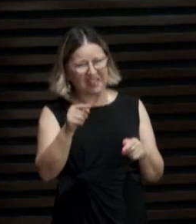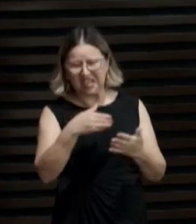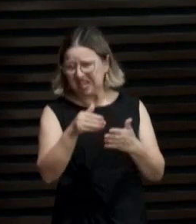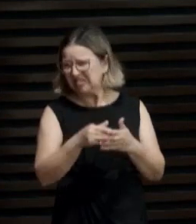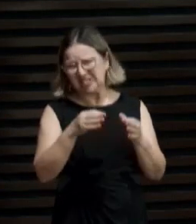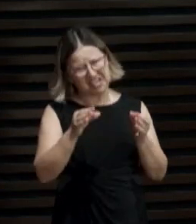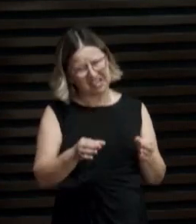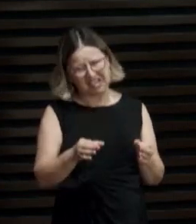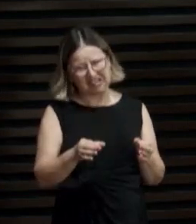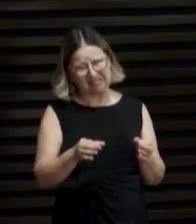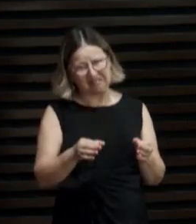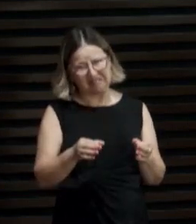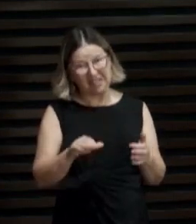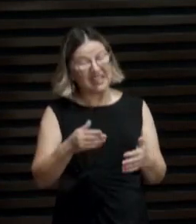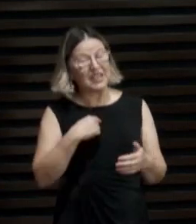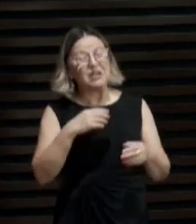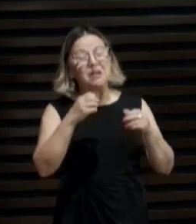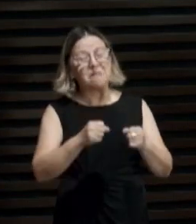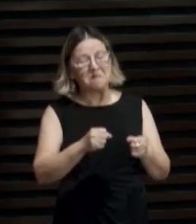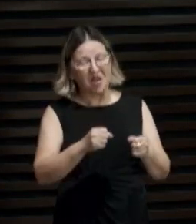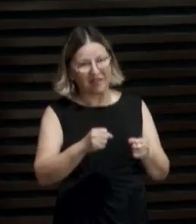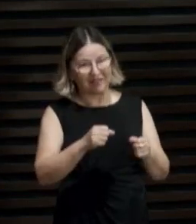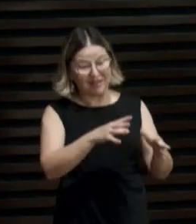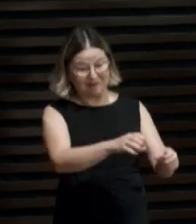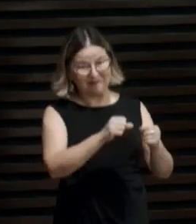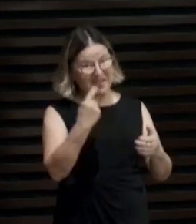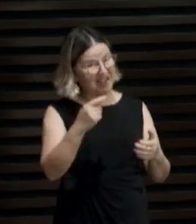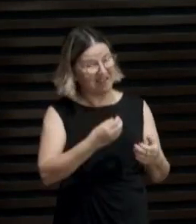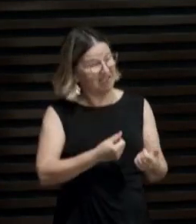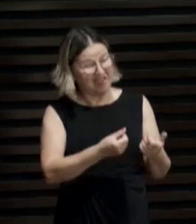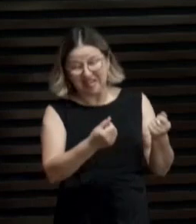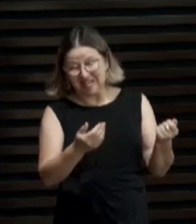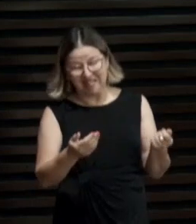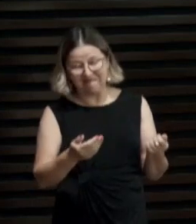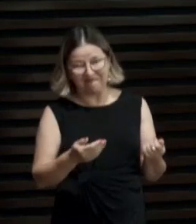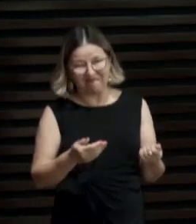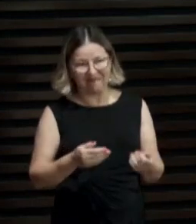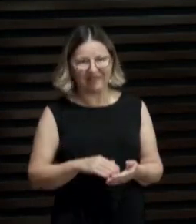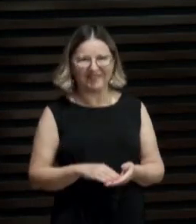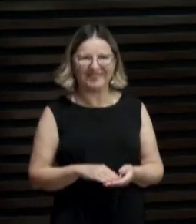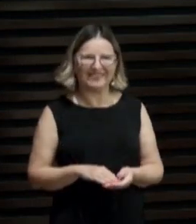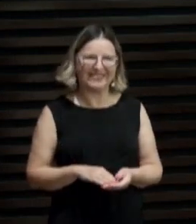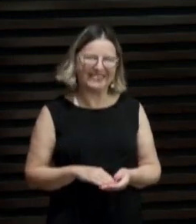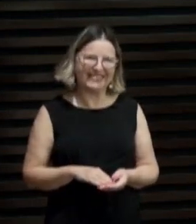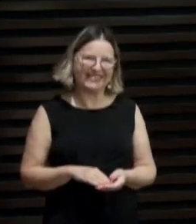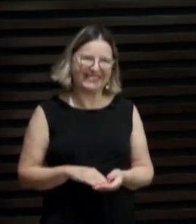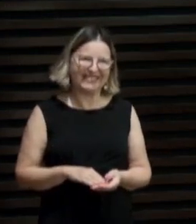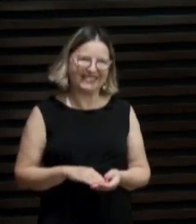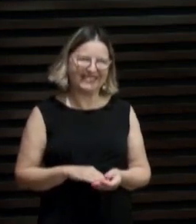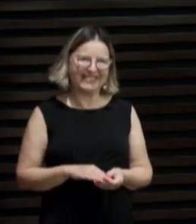dinheiro. Porque não há absoluto. Então é muito comum, né? Muito